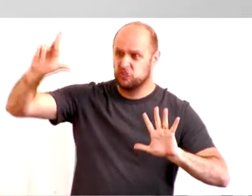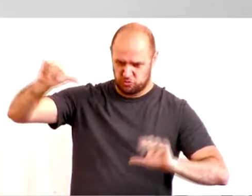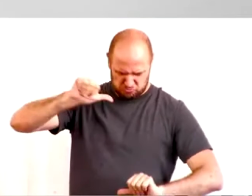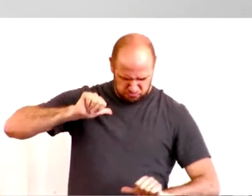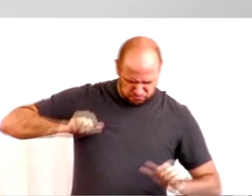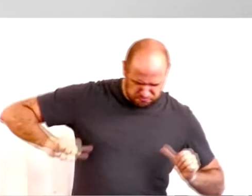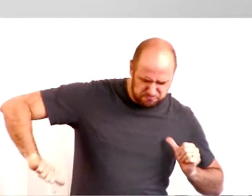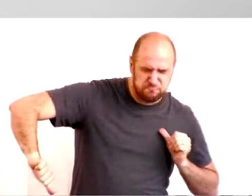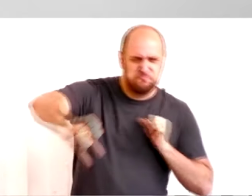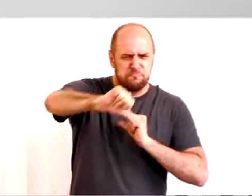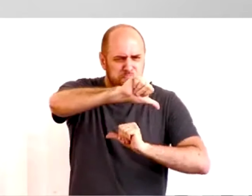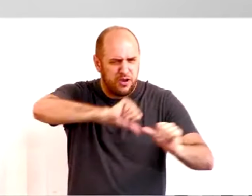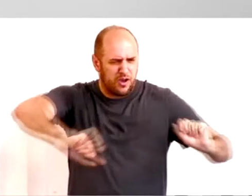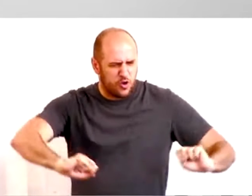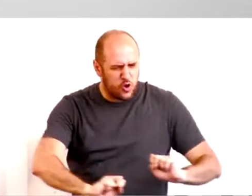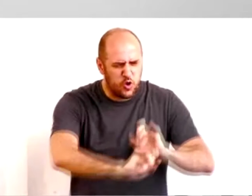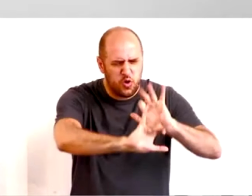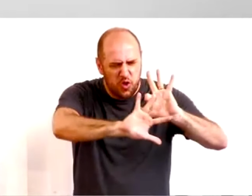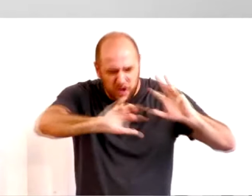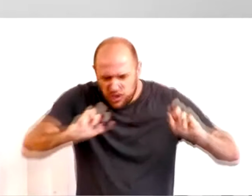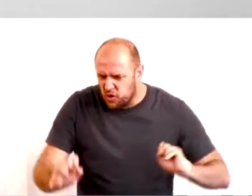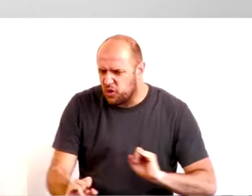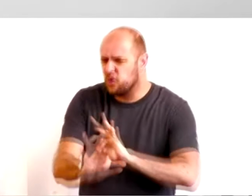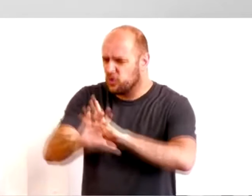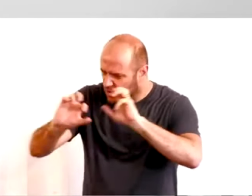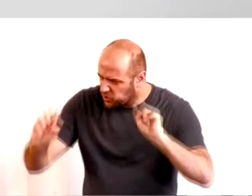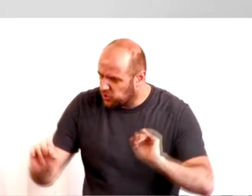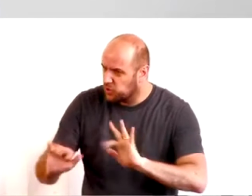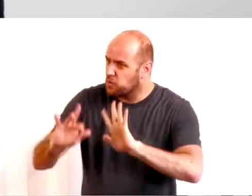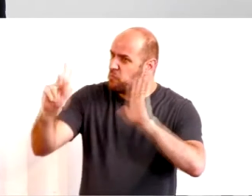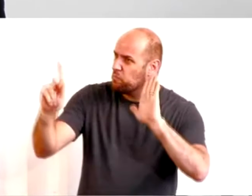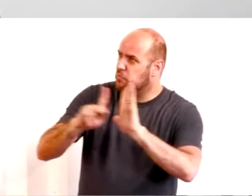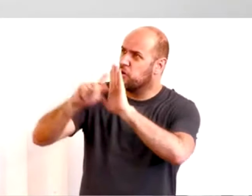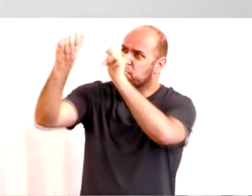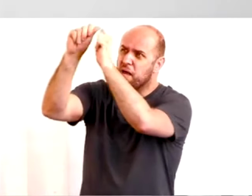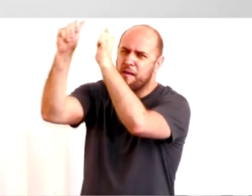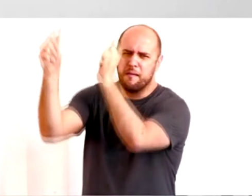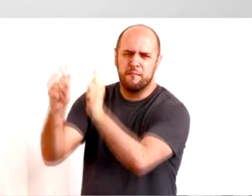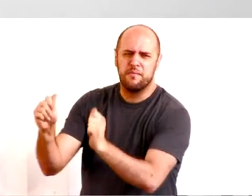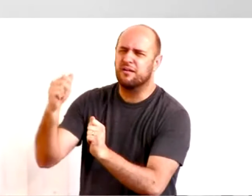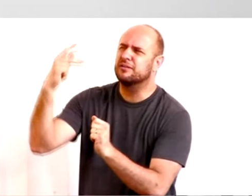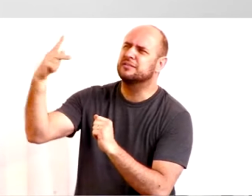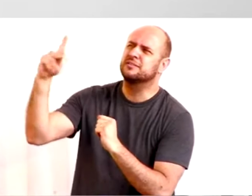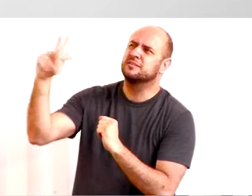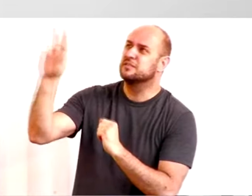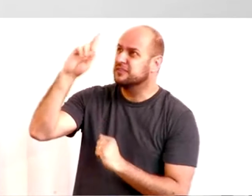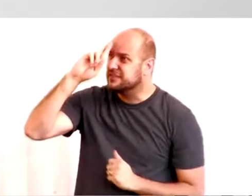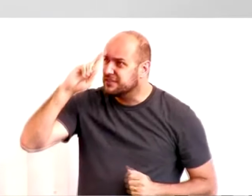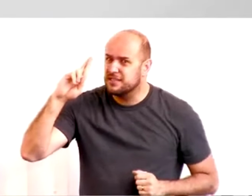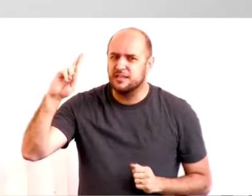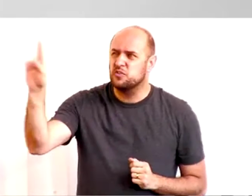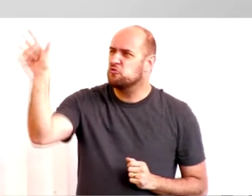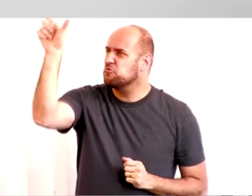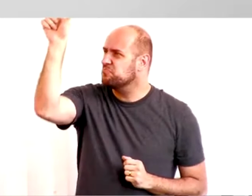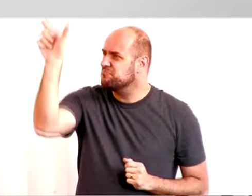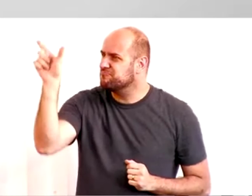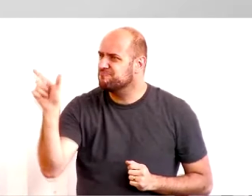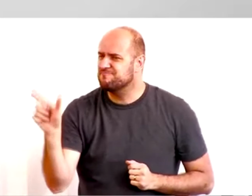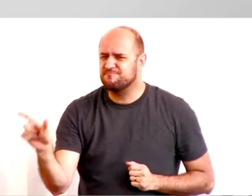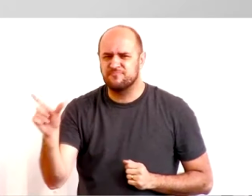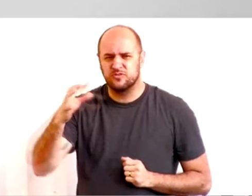transformados de glória em glória, na sua própria imagem, como pelo Senhor, que é